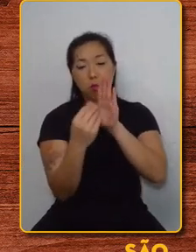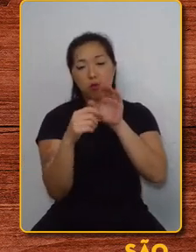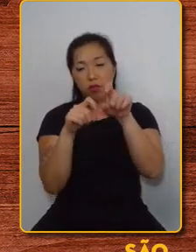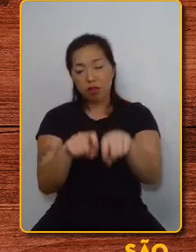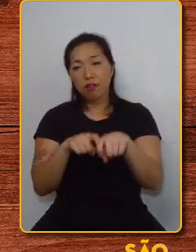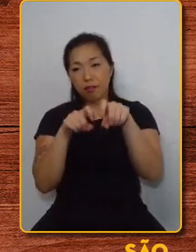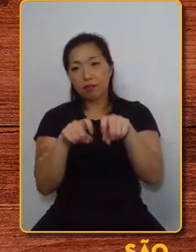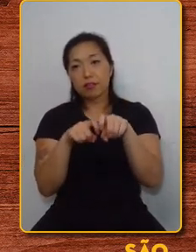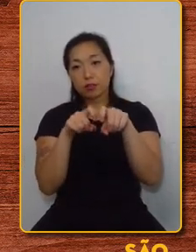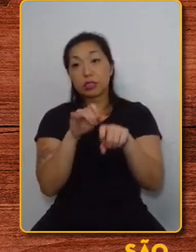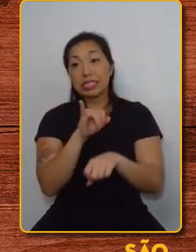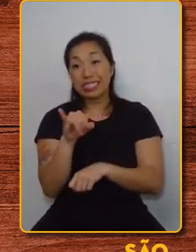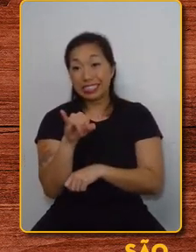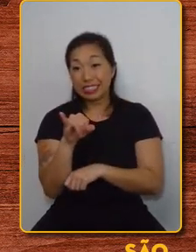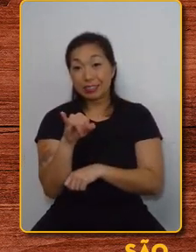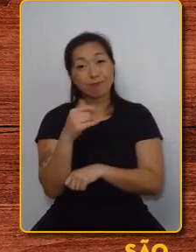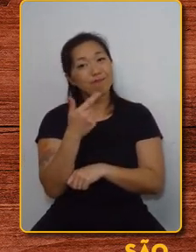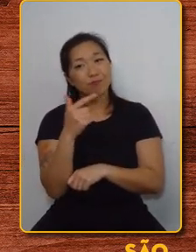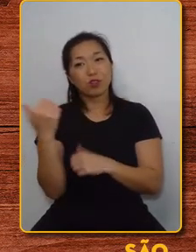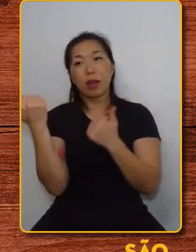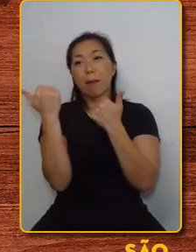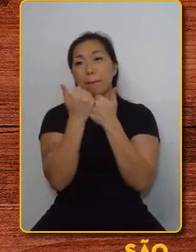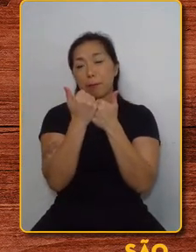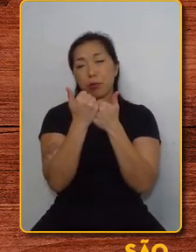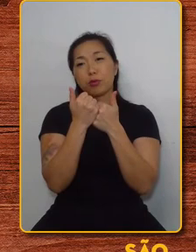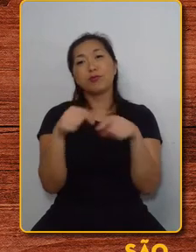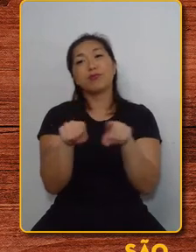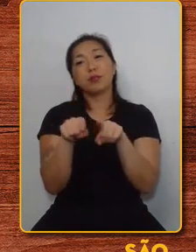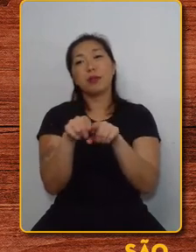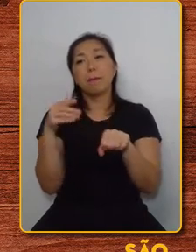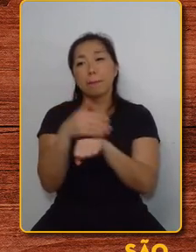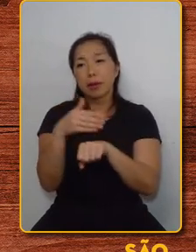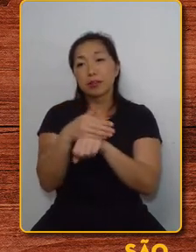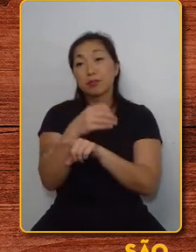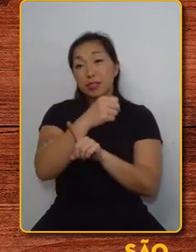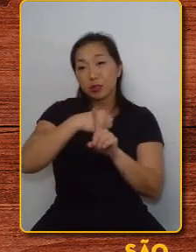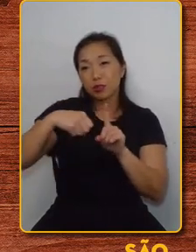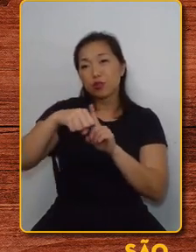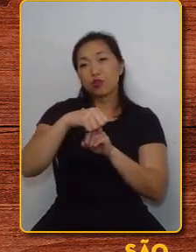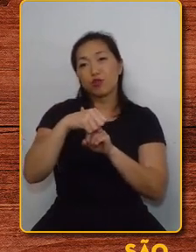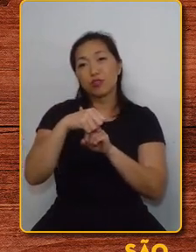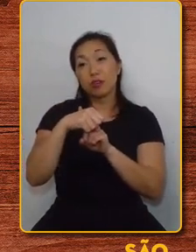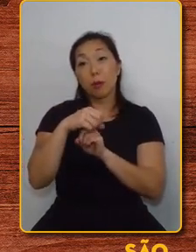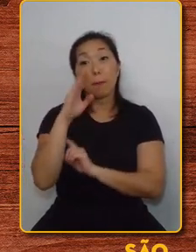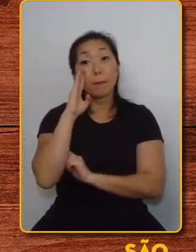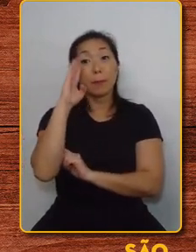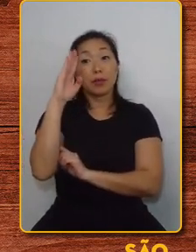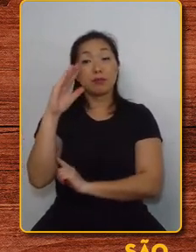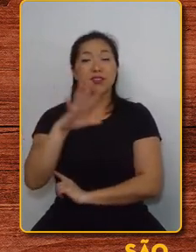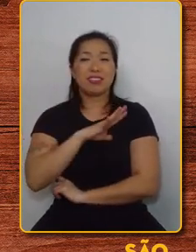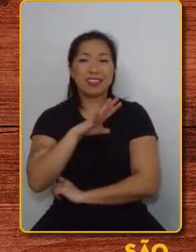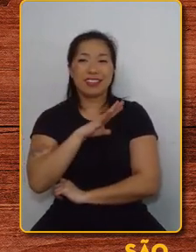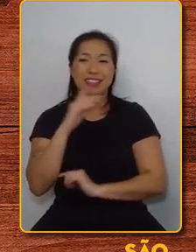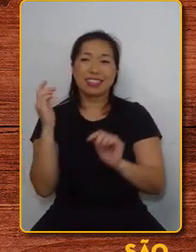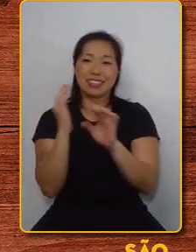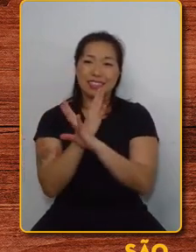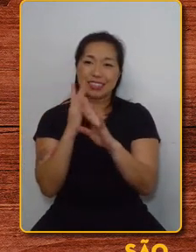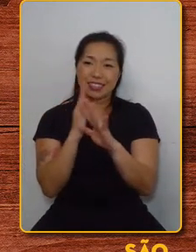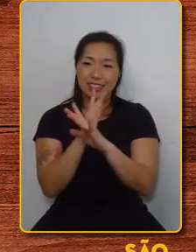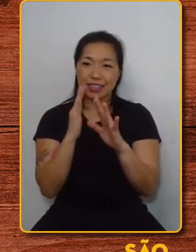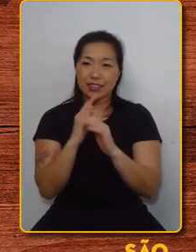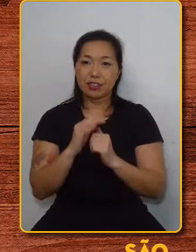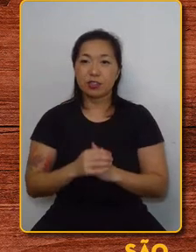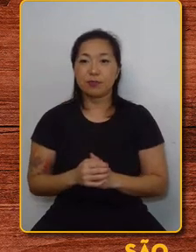houver apoio e participação popular da cidade. Então, nisso é essencial. E o MST imagina que